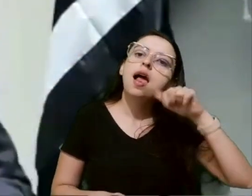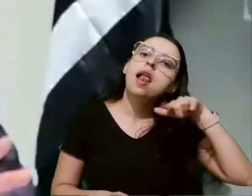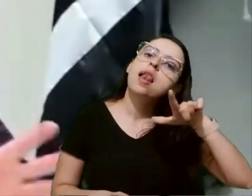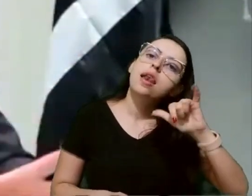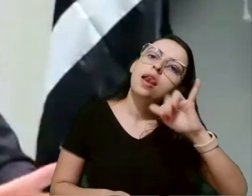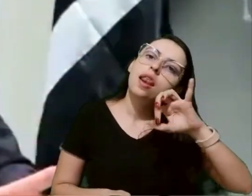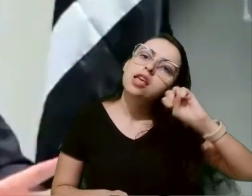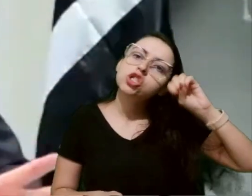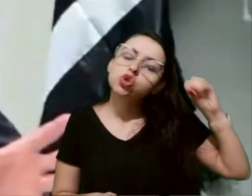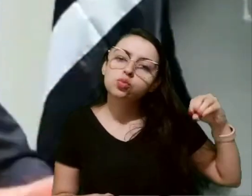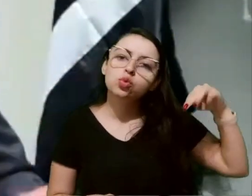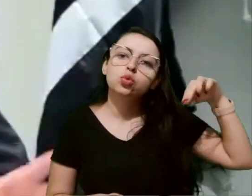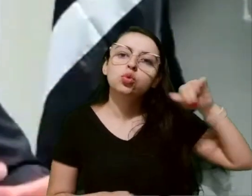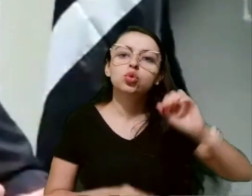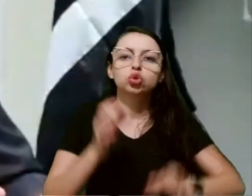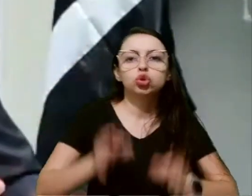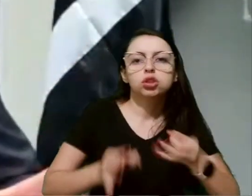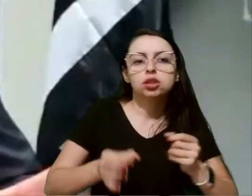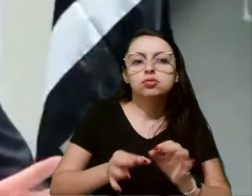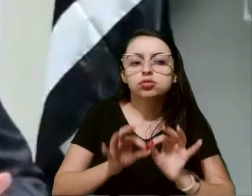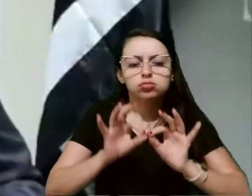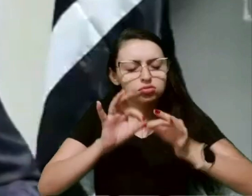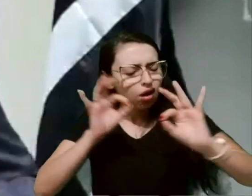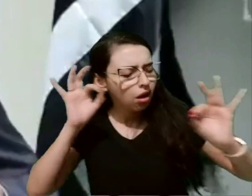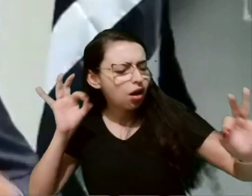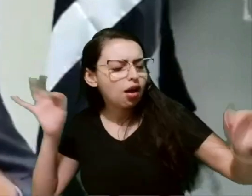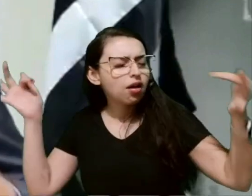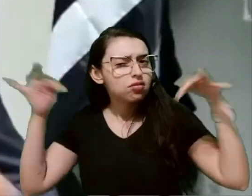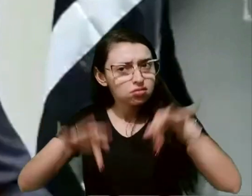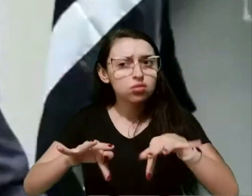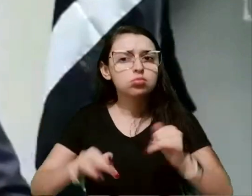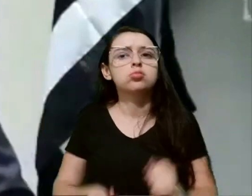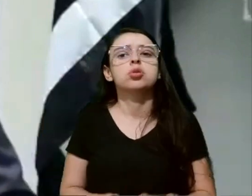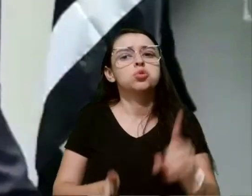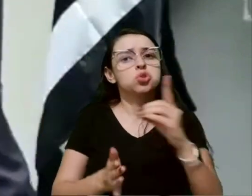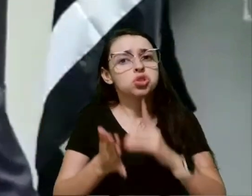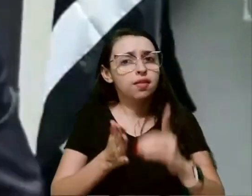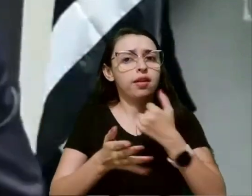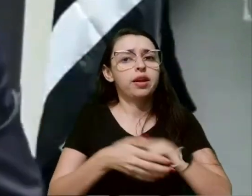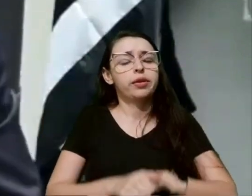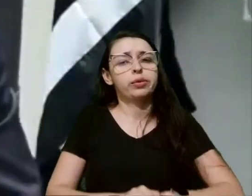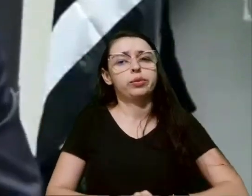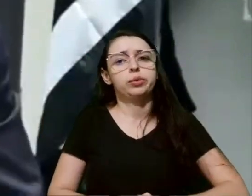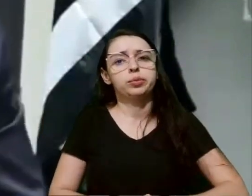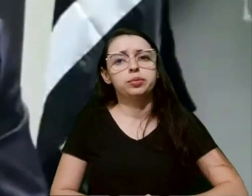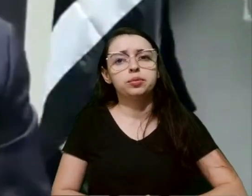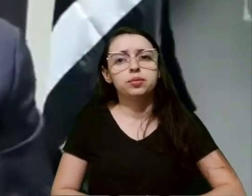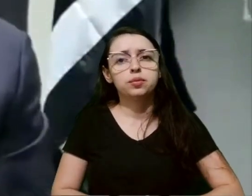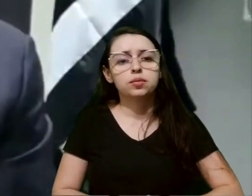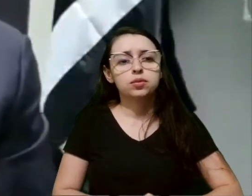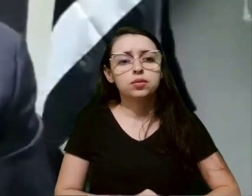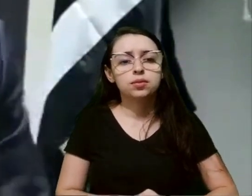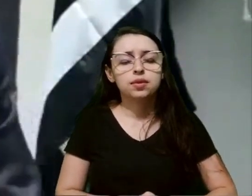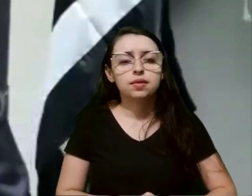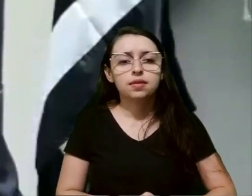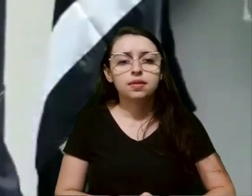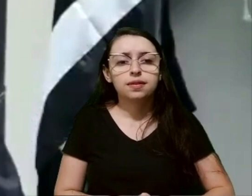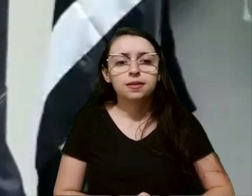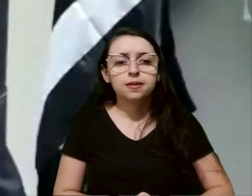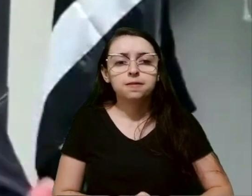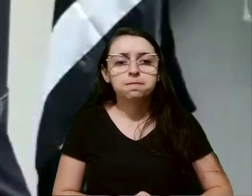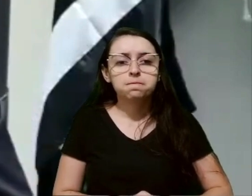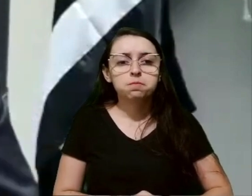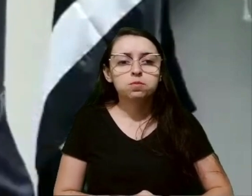entendem que no final, na ponta da ponta, né, o que o direito é, de fato, a sua última manifestação e a mais concreta